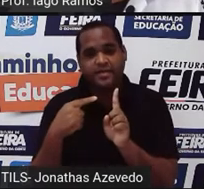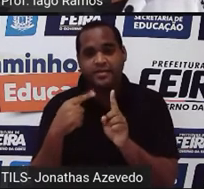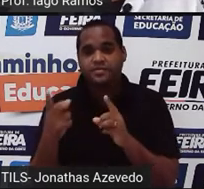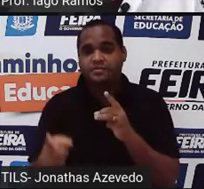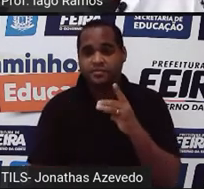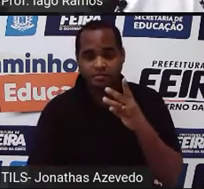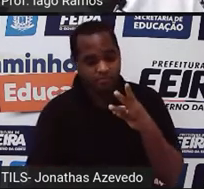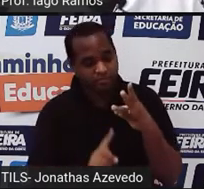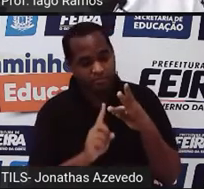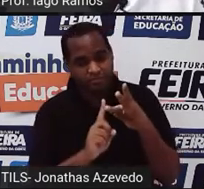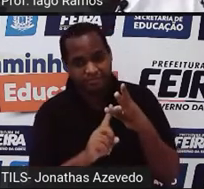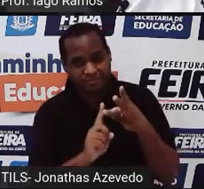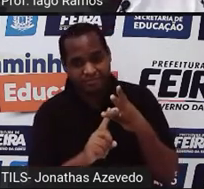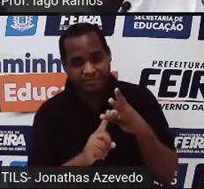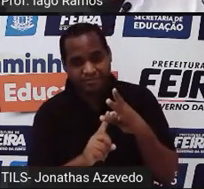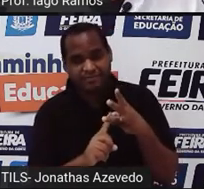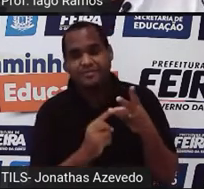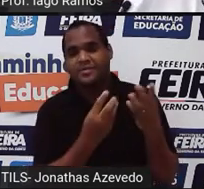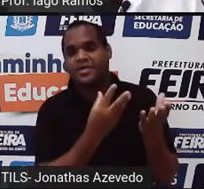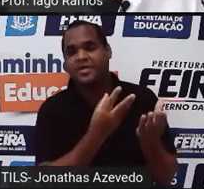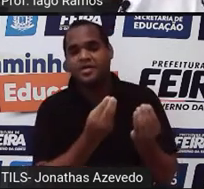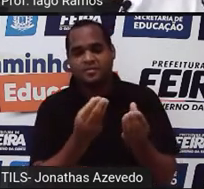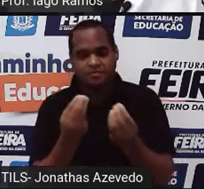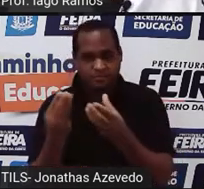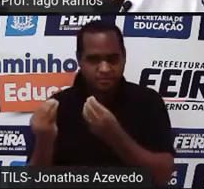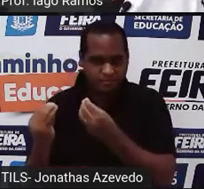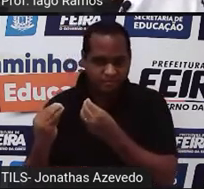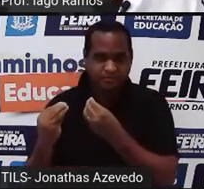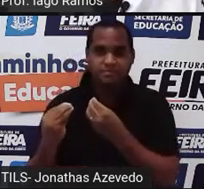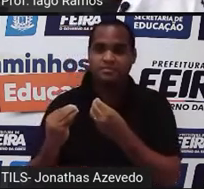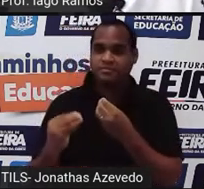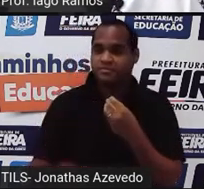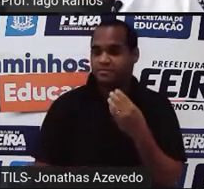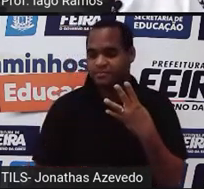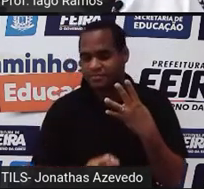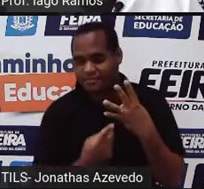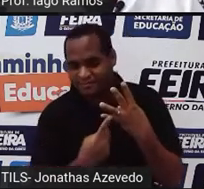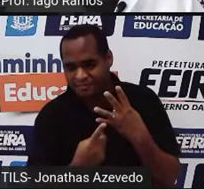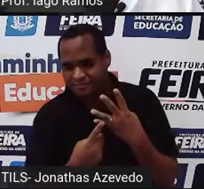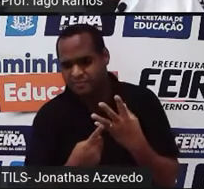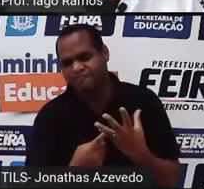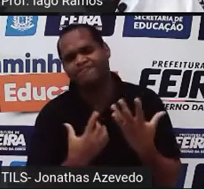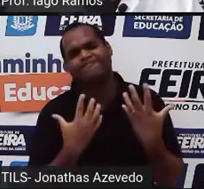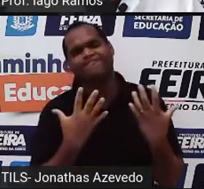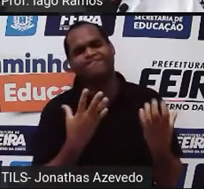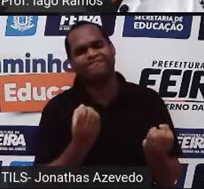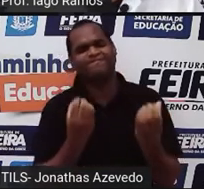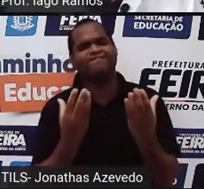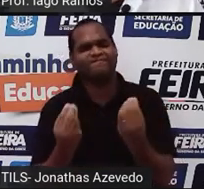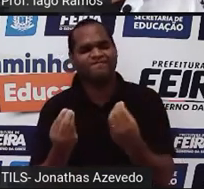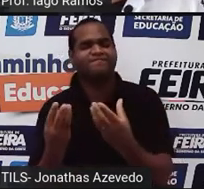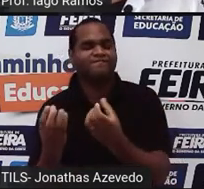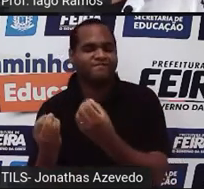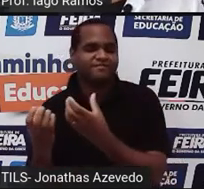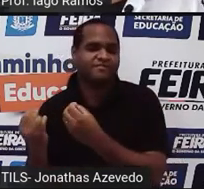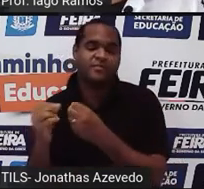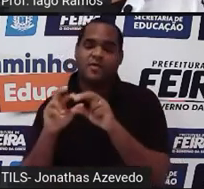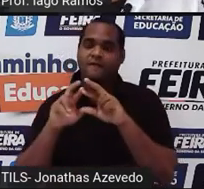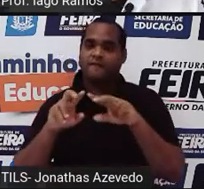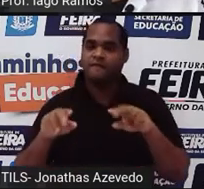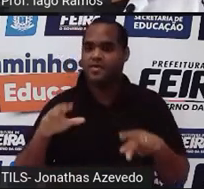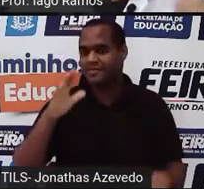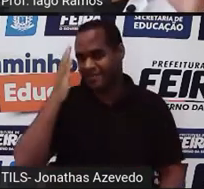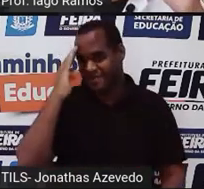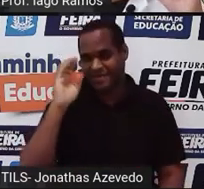das coisas. Número 3, em amarelo, entendeu a maioria. Ou número 4, em verde, entendeu